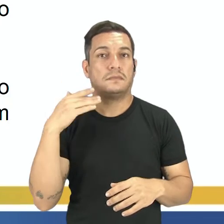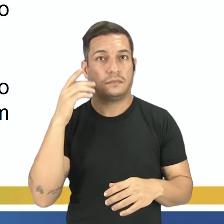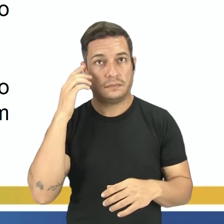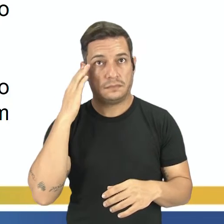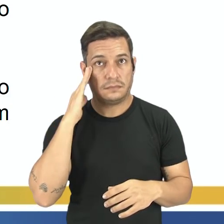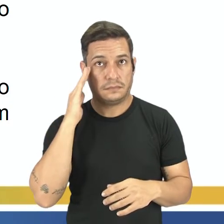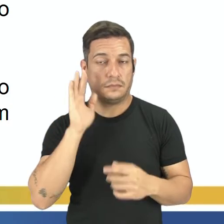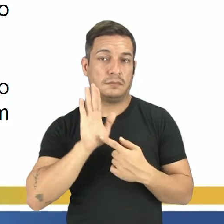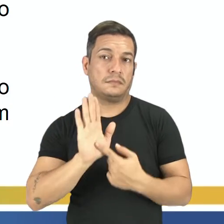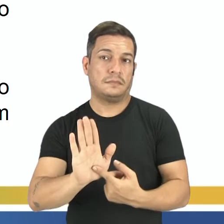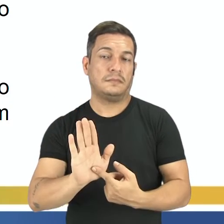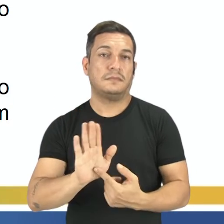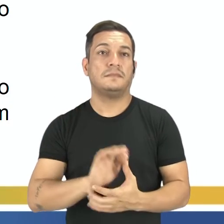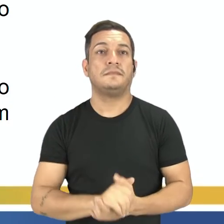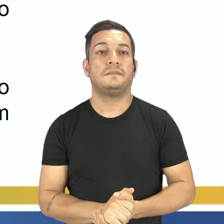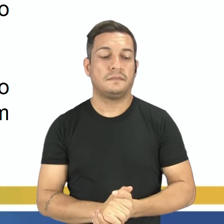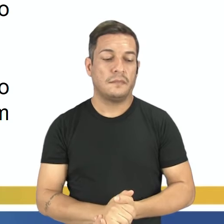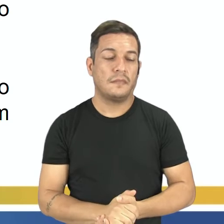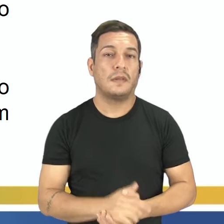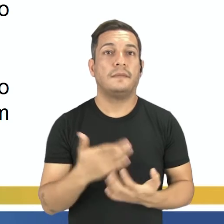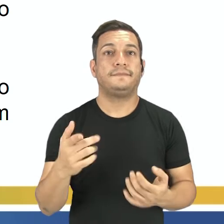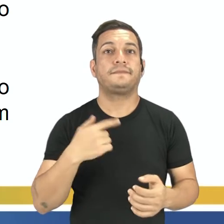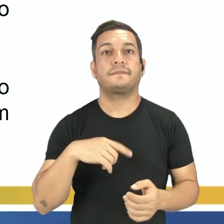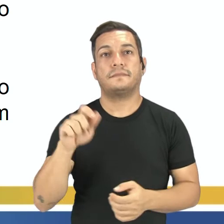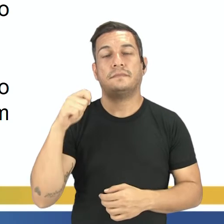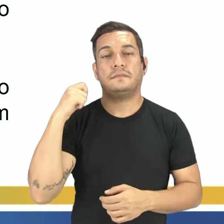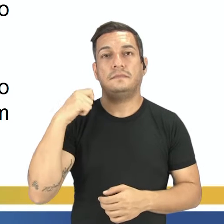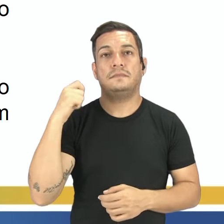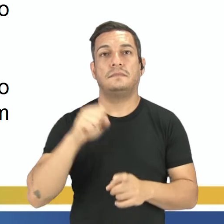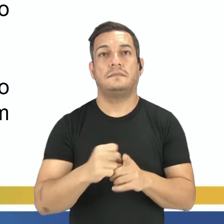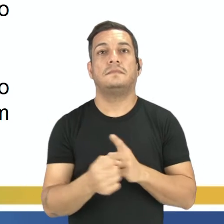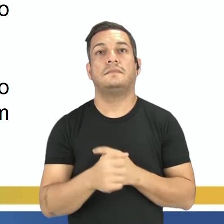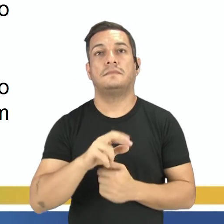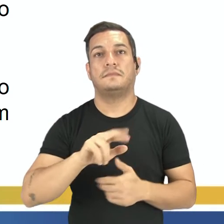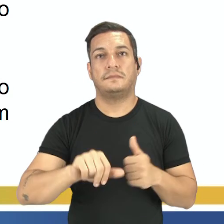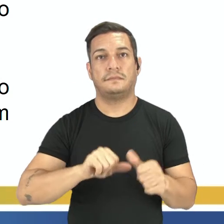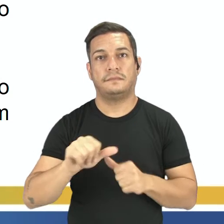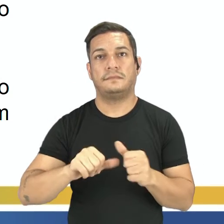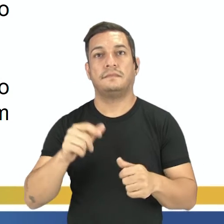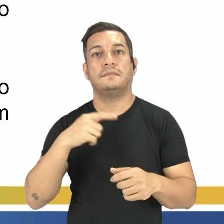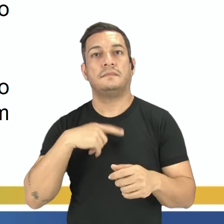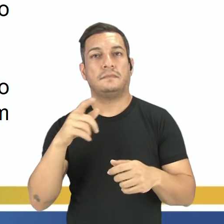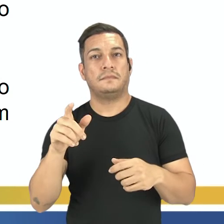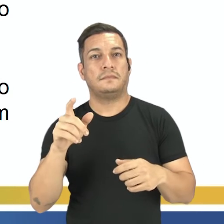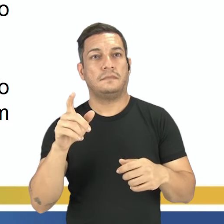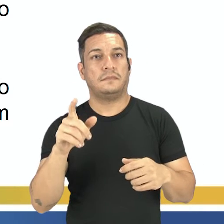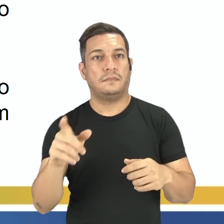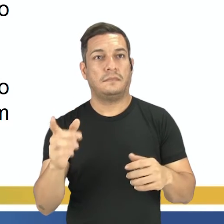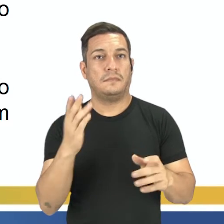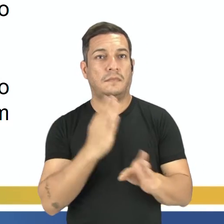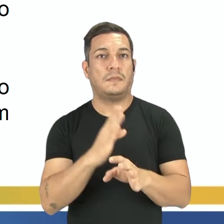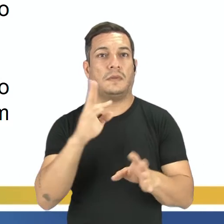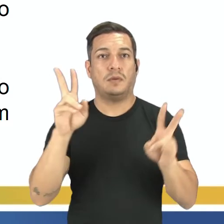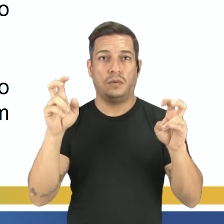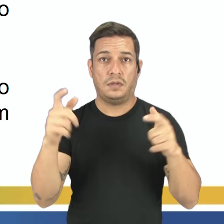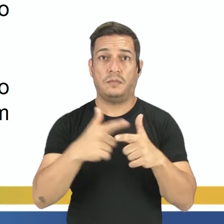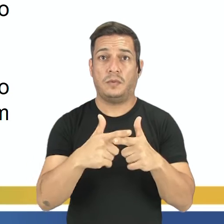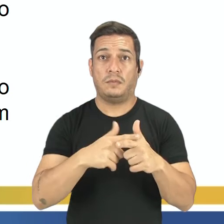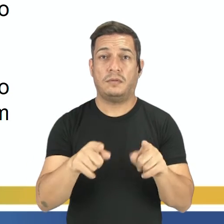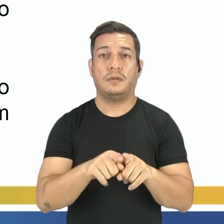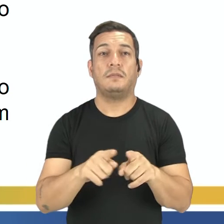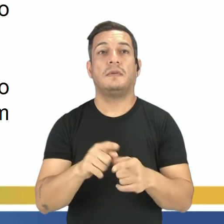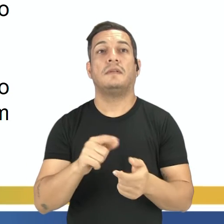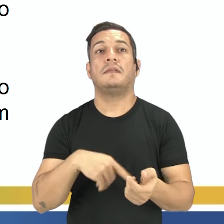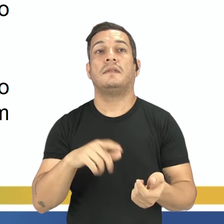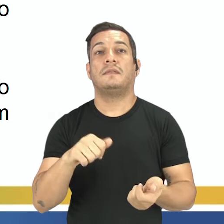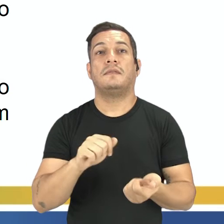a ação apresentada, né? Então, apesar de os atores sociais variarem em função do tema e do problema, né, eles se